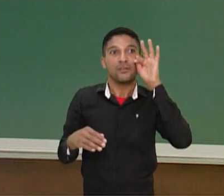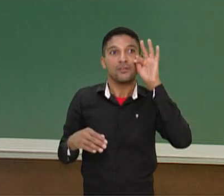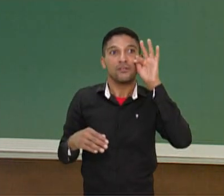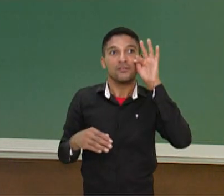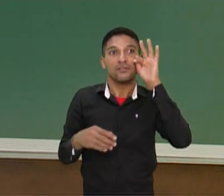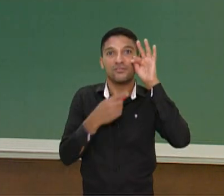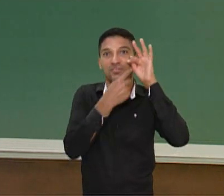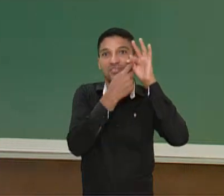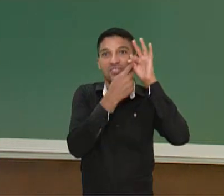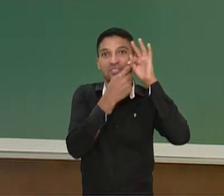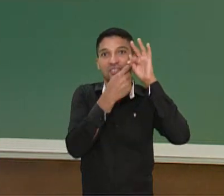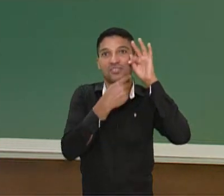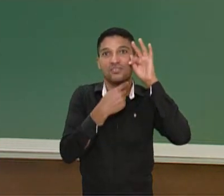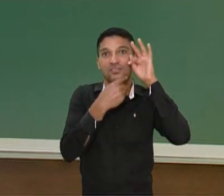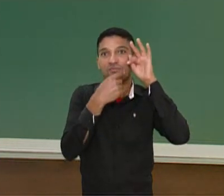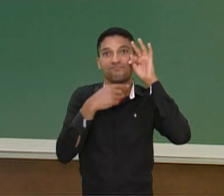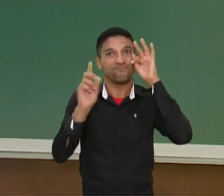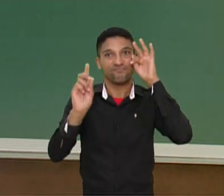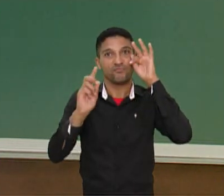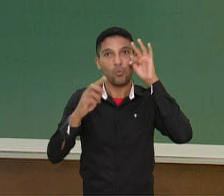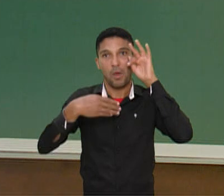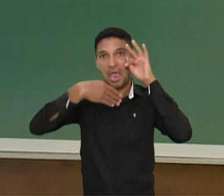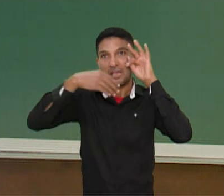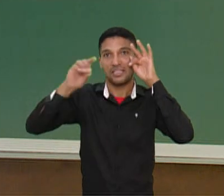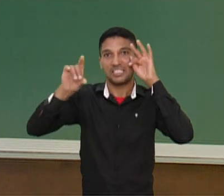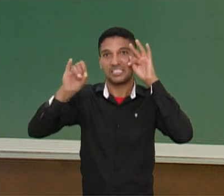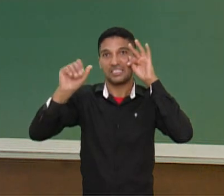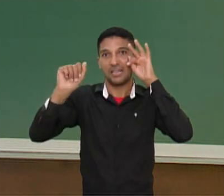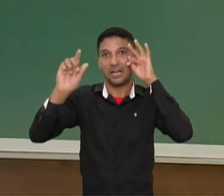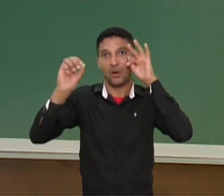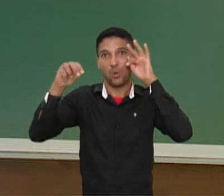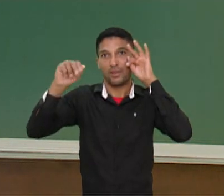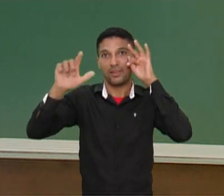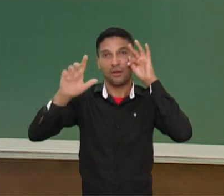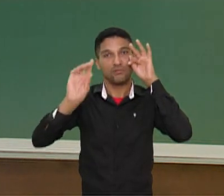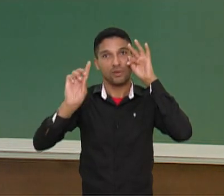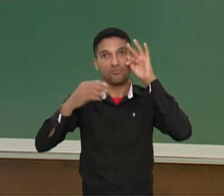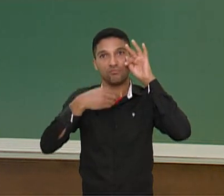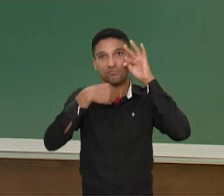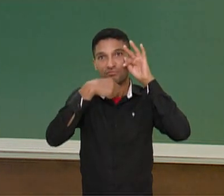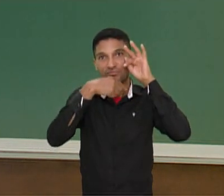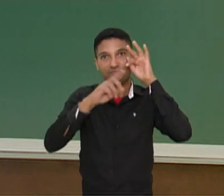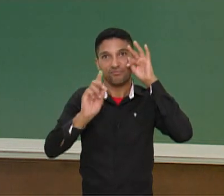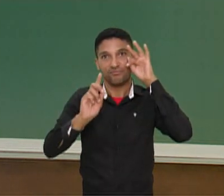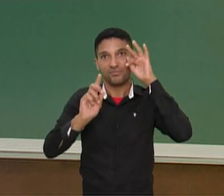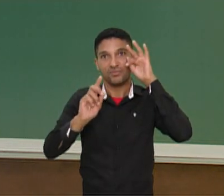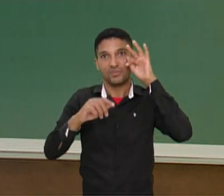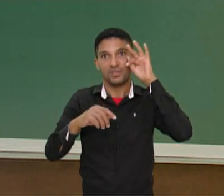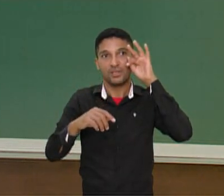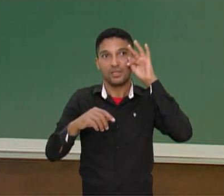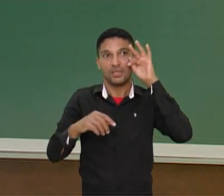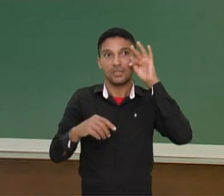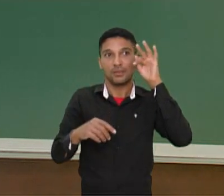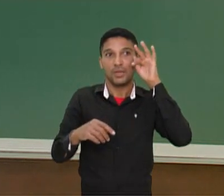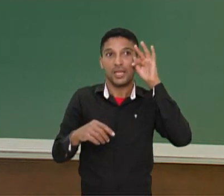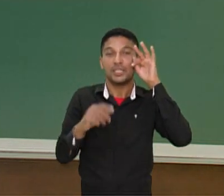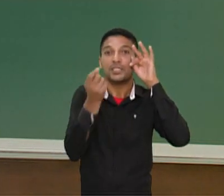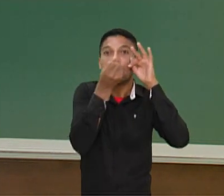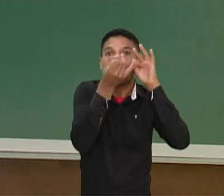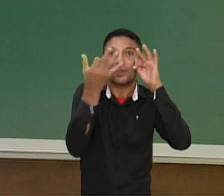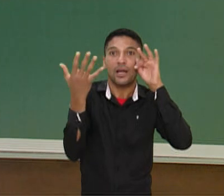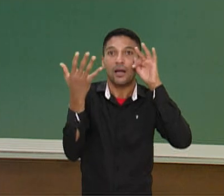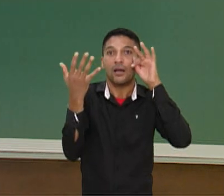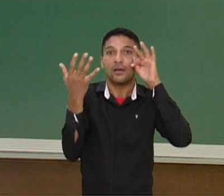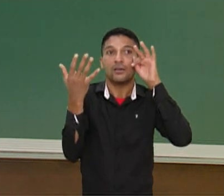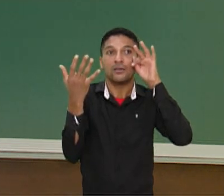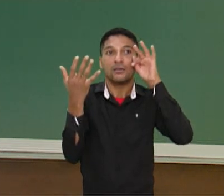vizinho dele também do outro lado, não dá diagonal, e menos ele mesmo. Então, se eu contar todos os